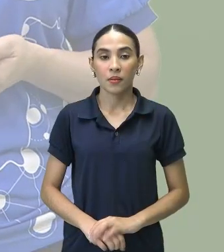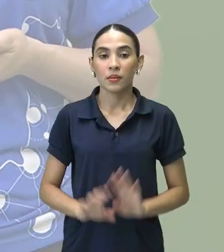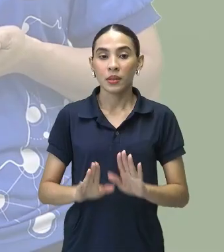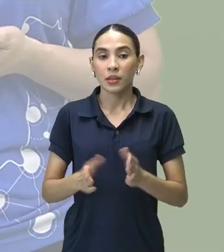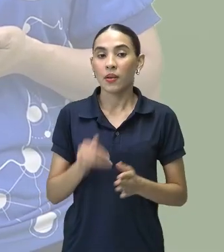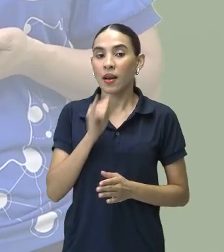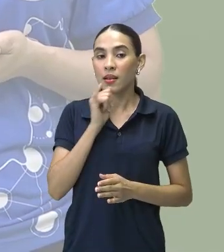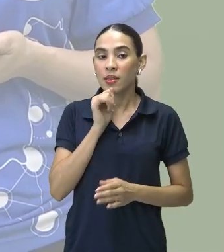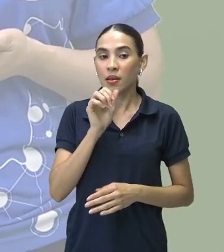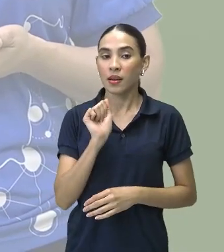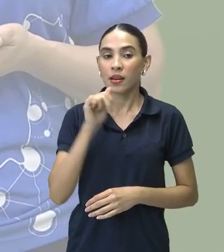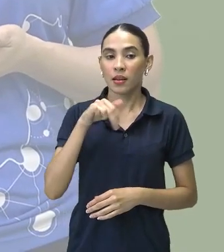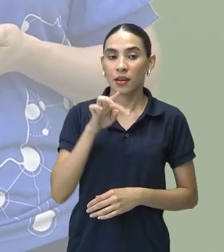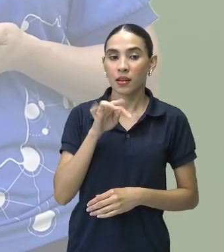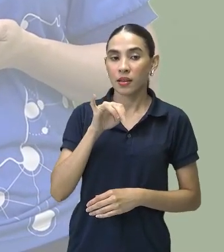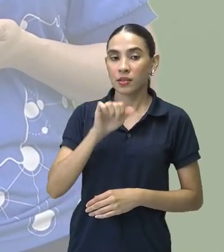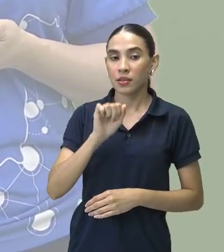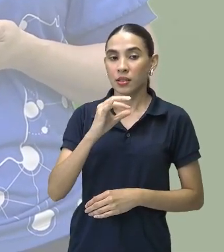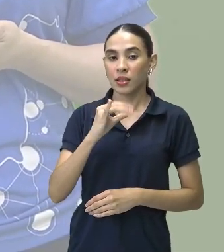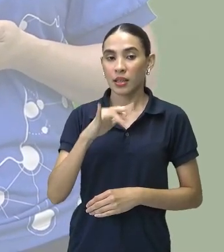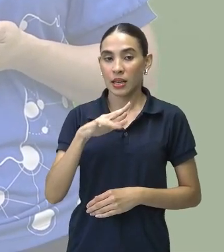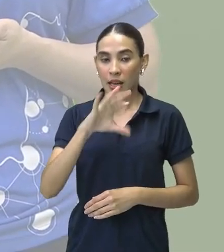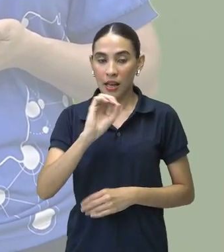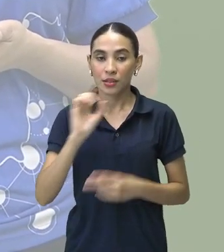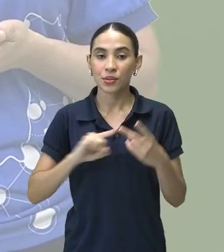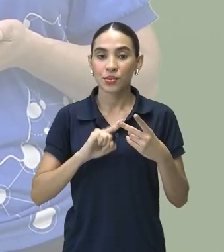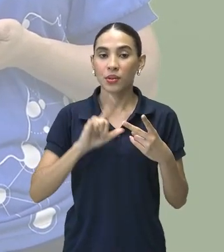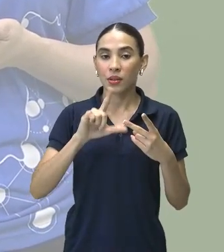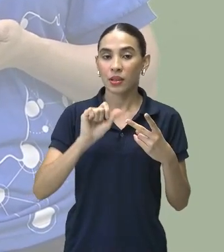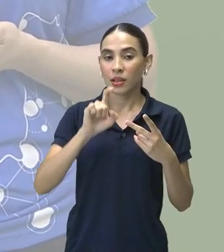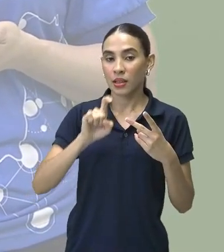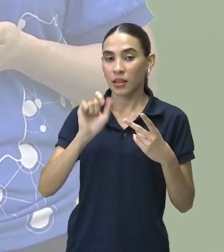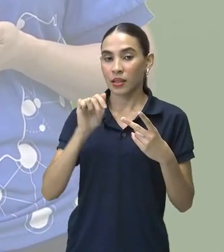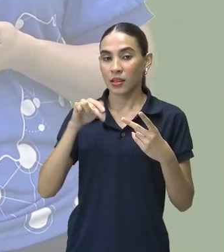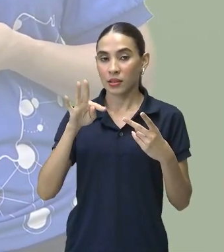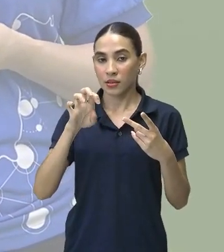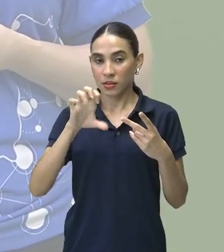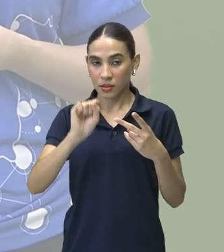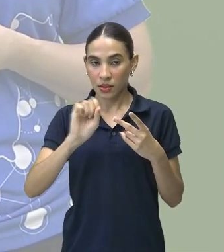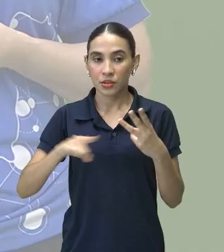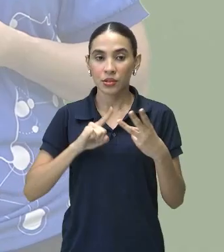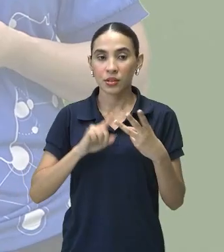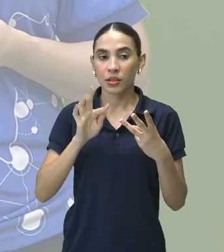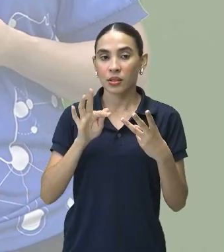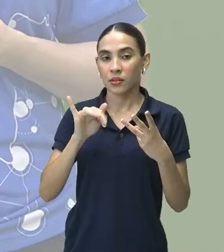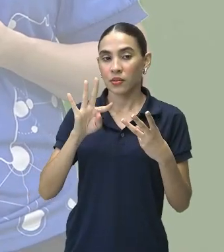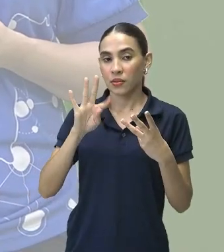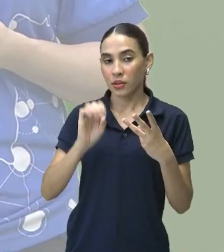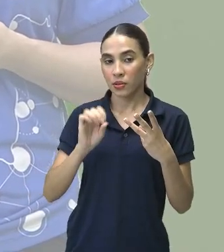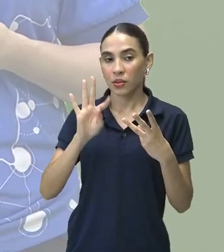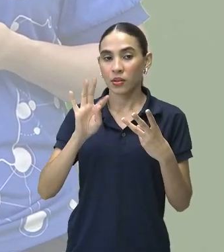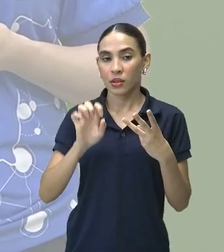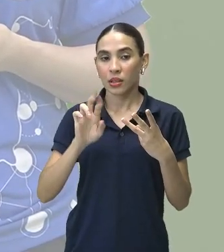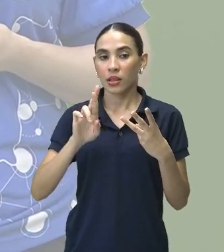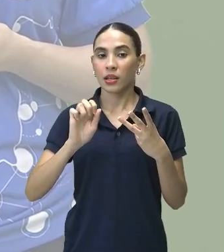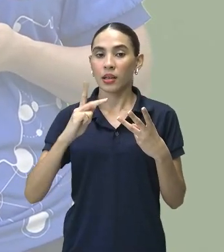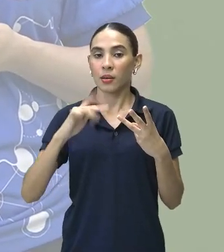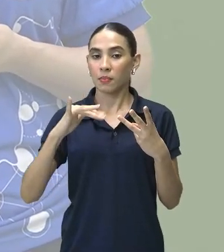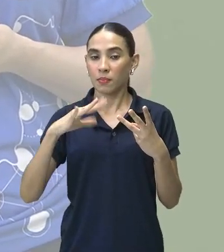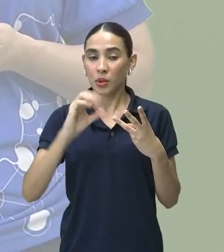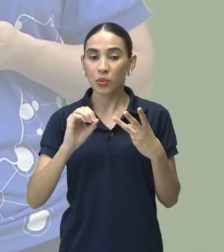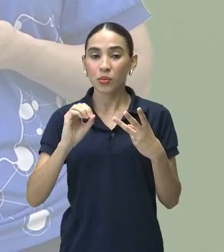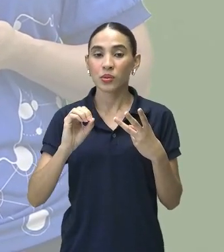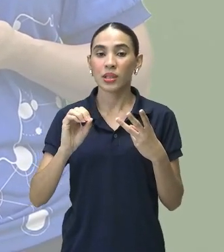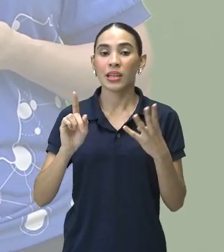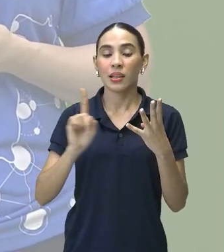os antiácidos, os laxantes, os fitoterápicos e vitaminas em excesso.